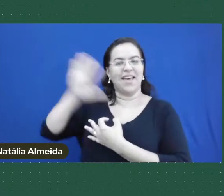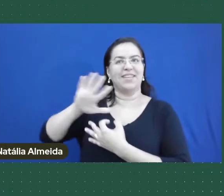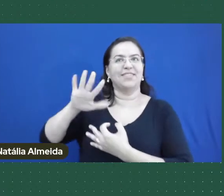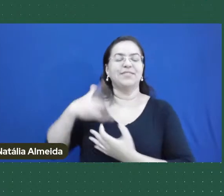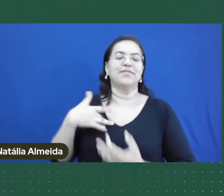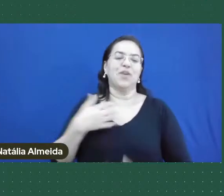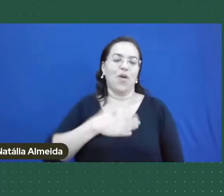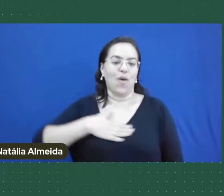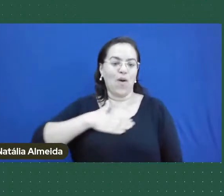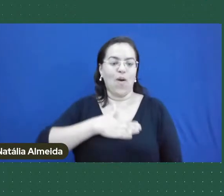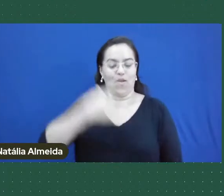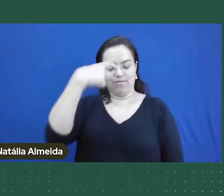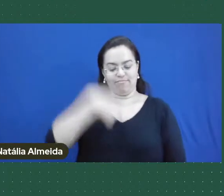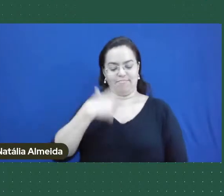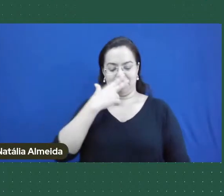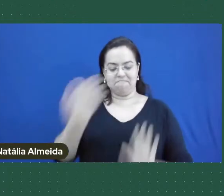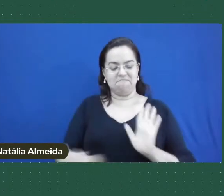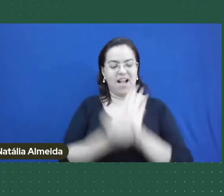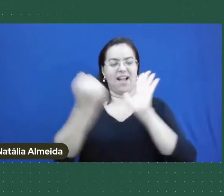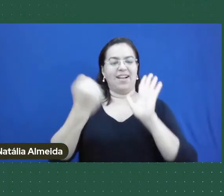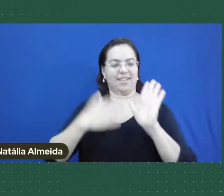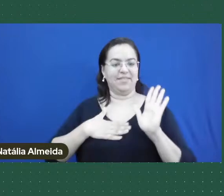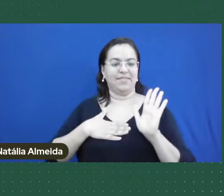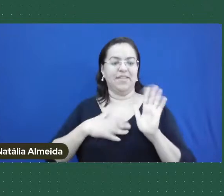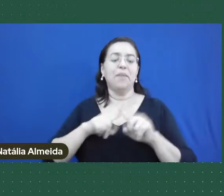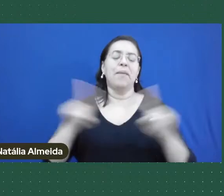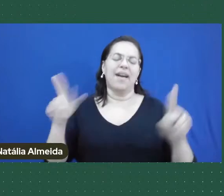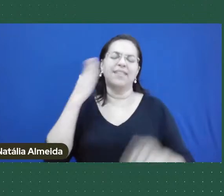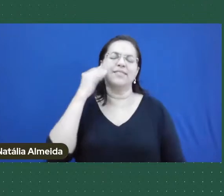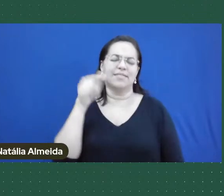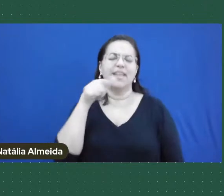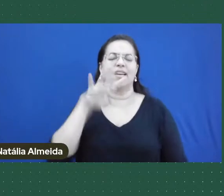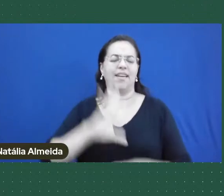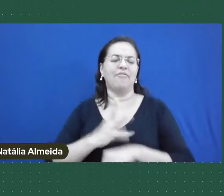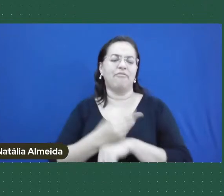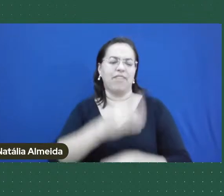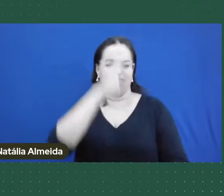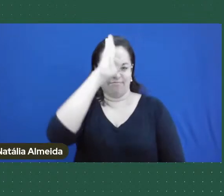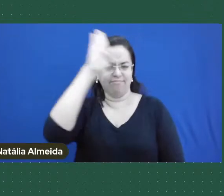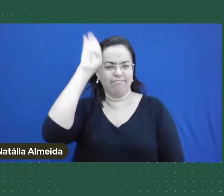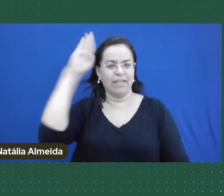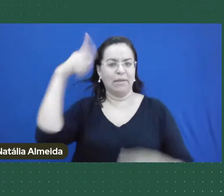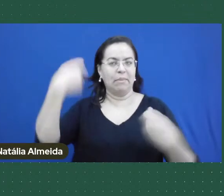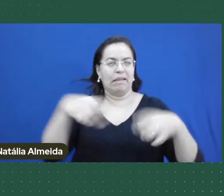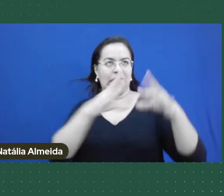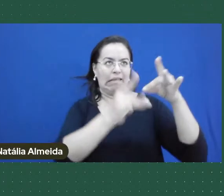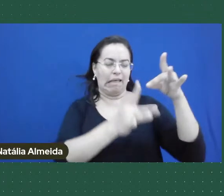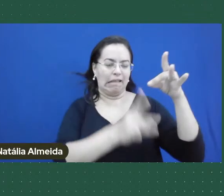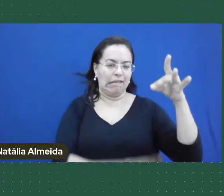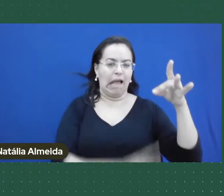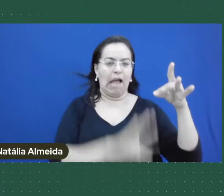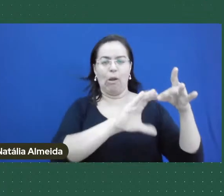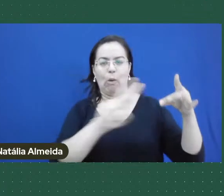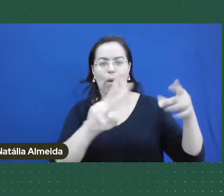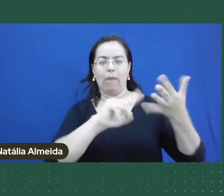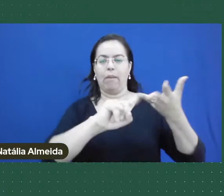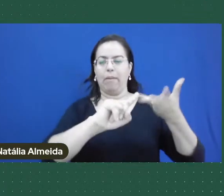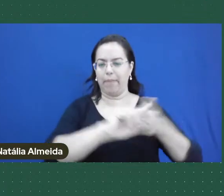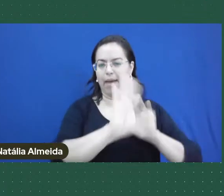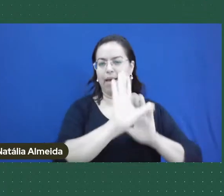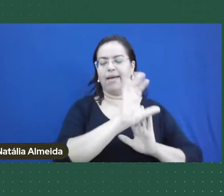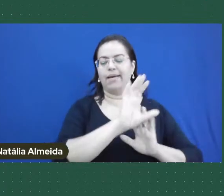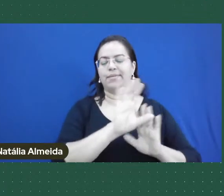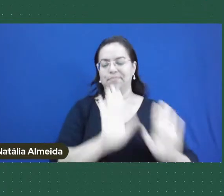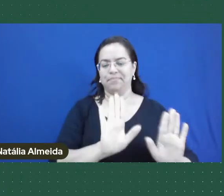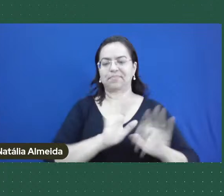acho que definem mais a gente. Mas eu sei que, como é um evento acadêmico, a gente precisa fazer esses mini currículos, essas coisas todas. De qualquer